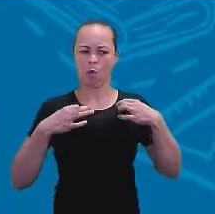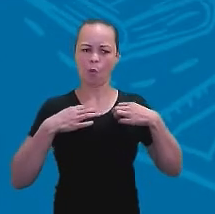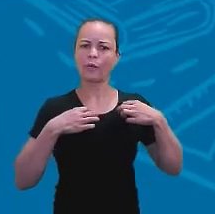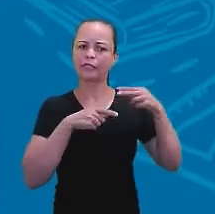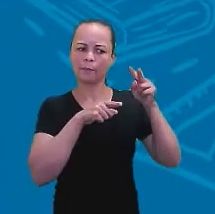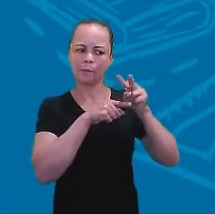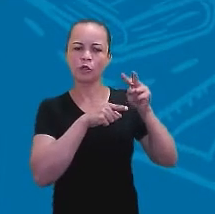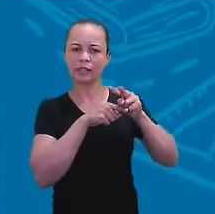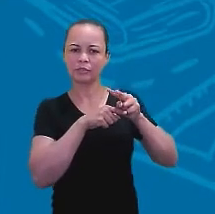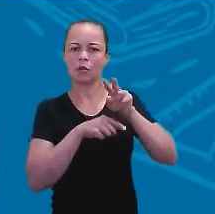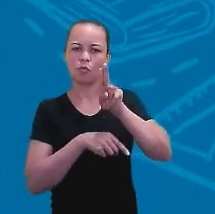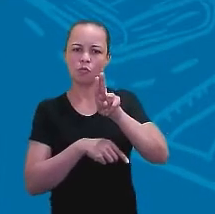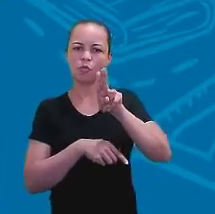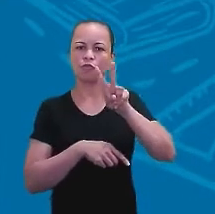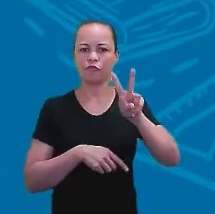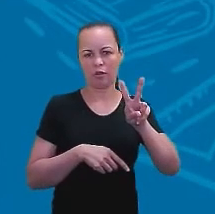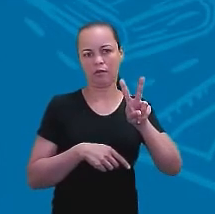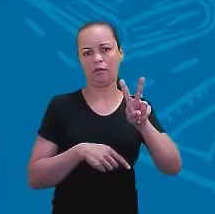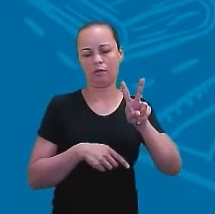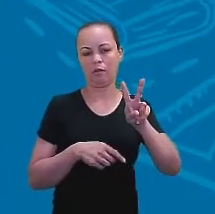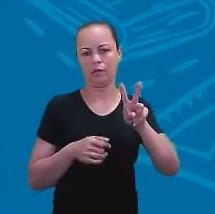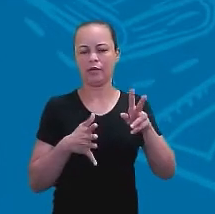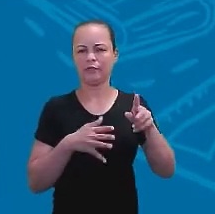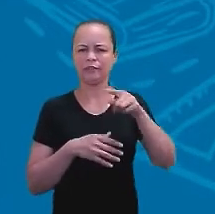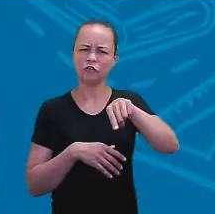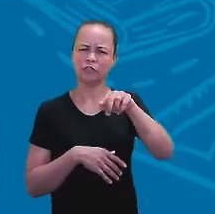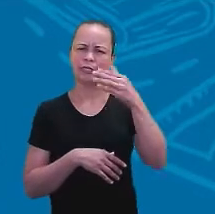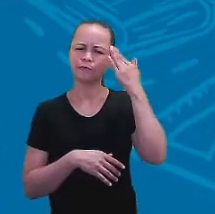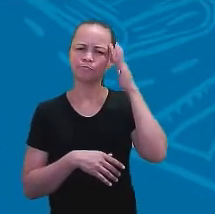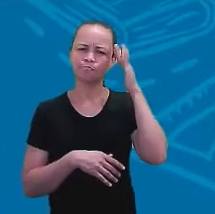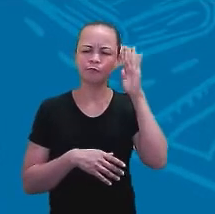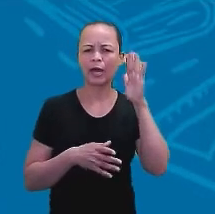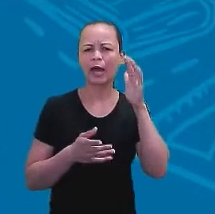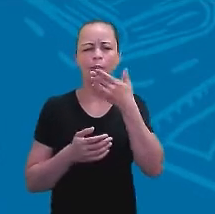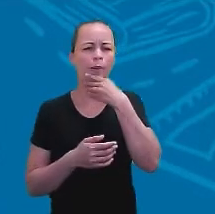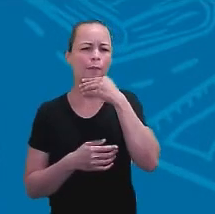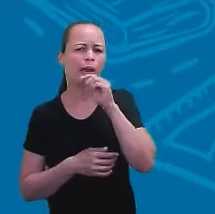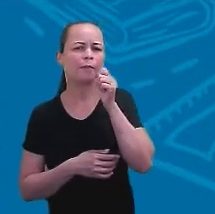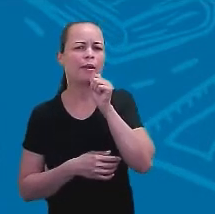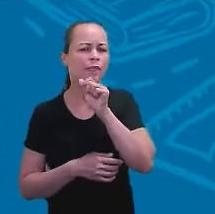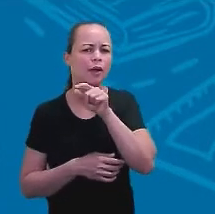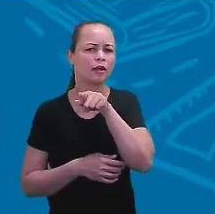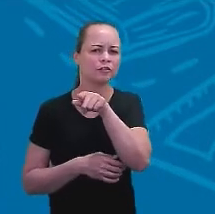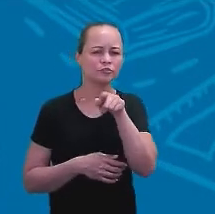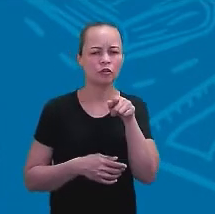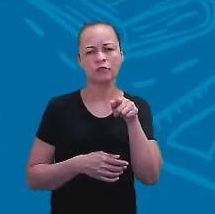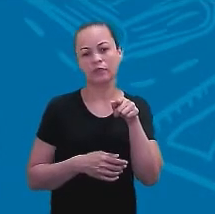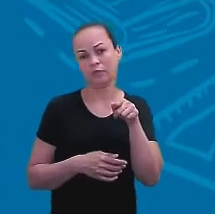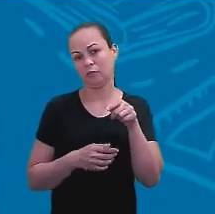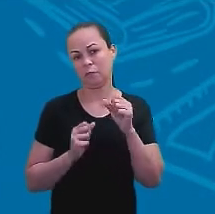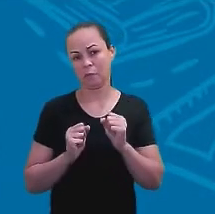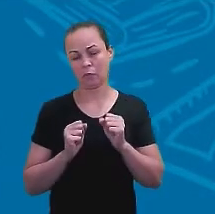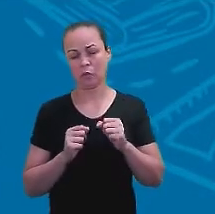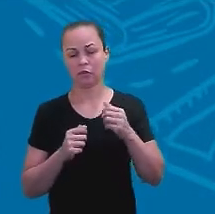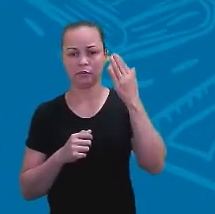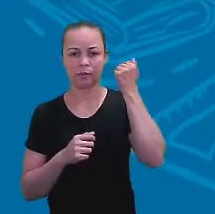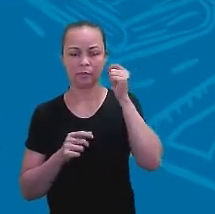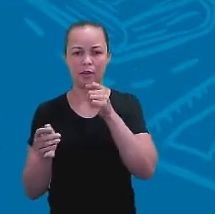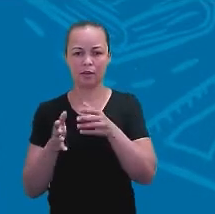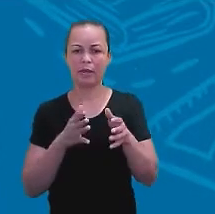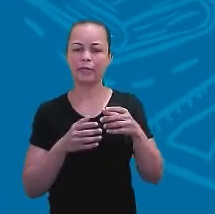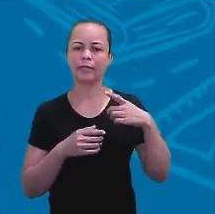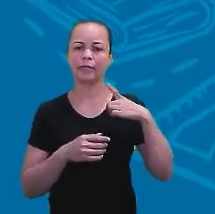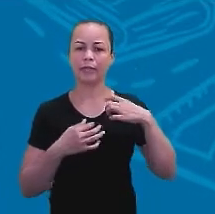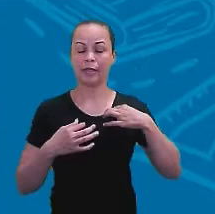UV. Eu acredito que vocês já devam saber, se não sabem, papai, mamãe, ou então você também deva saber que existem algumas